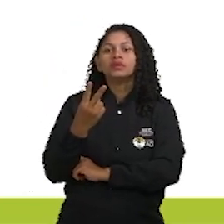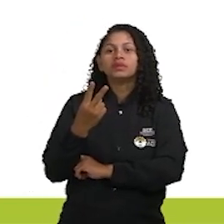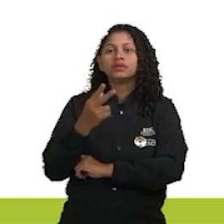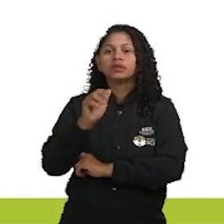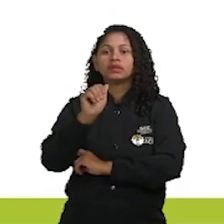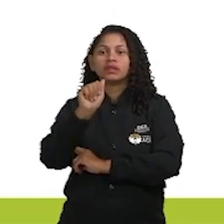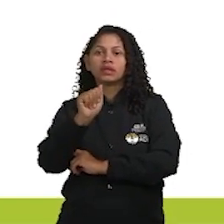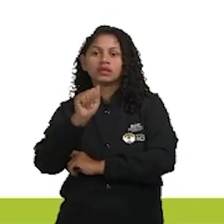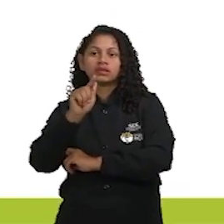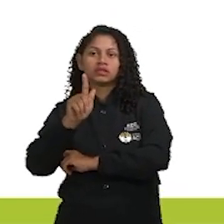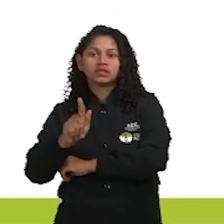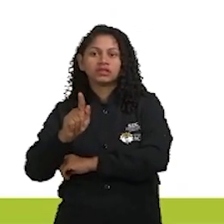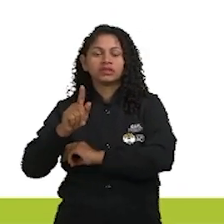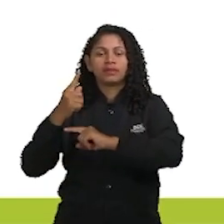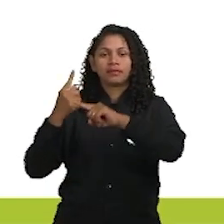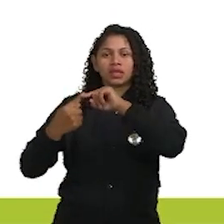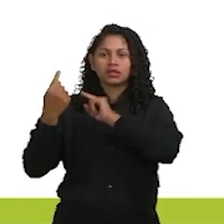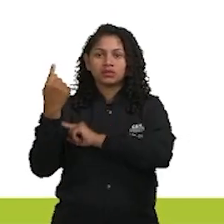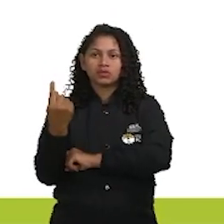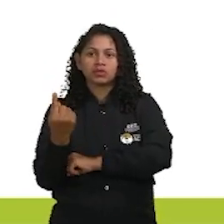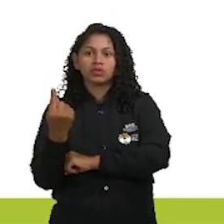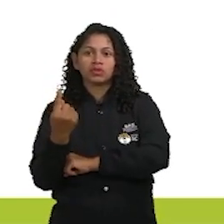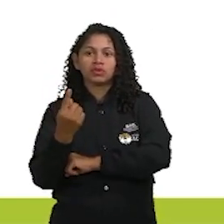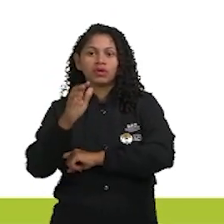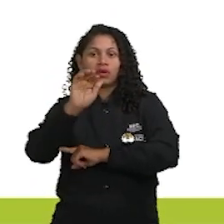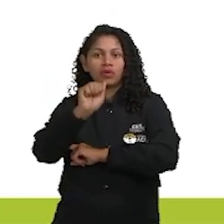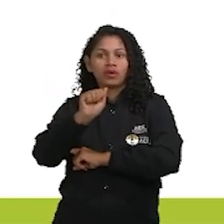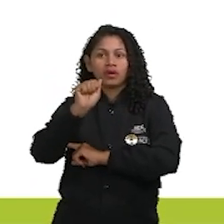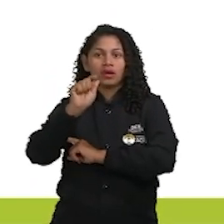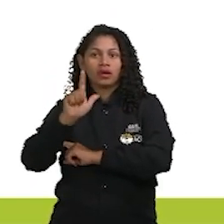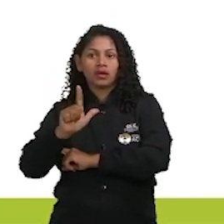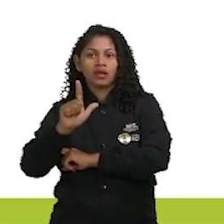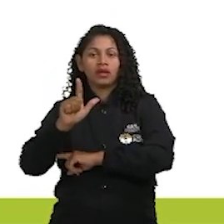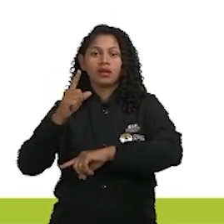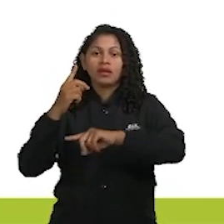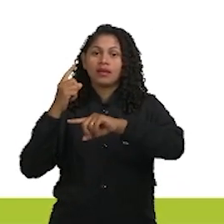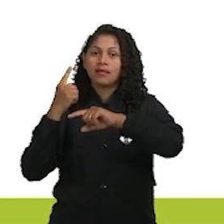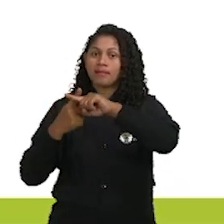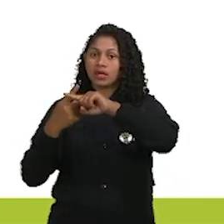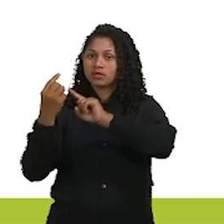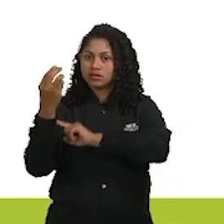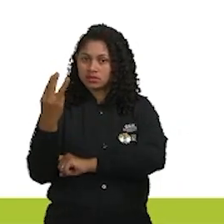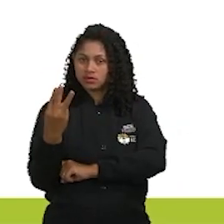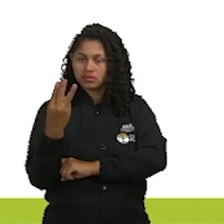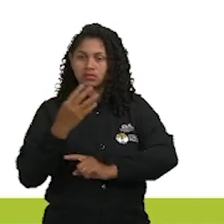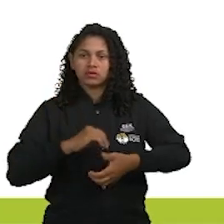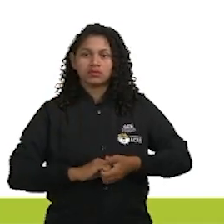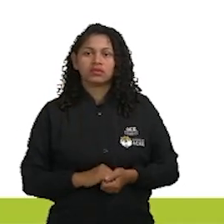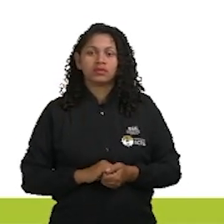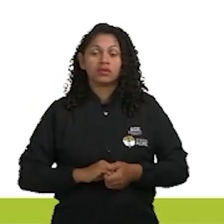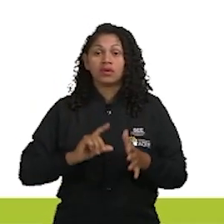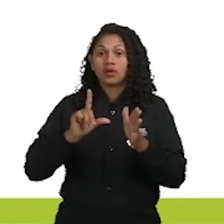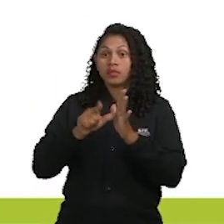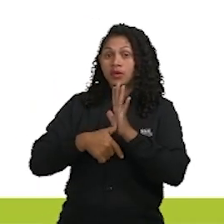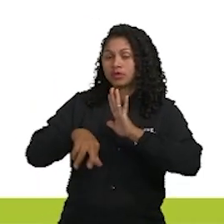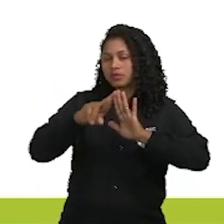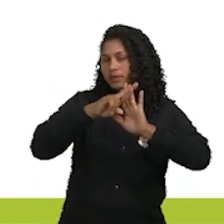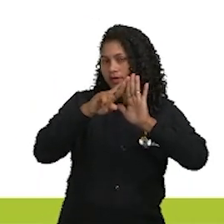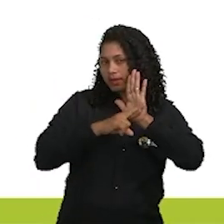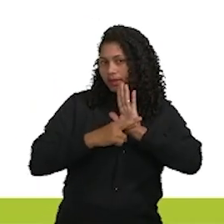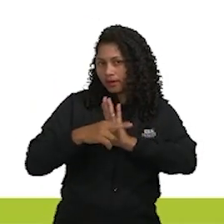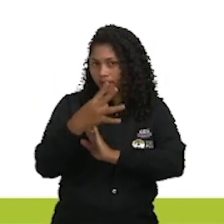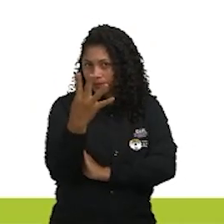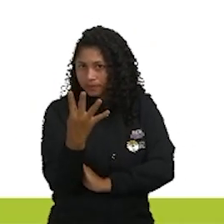E o alumínio, carga mais 3. Próxima regra, regra